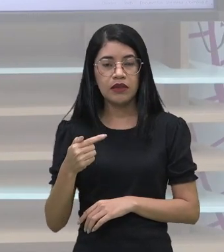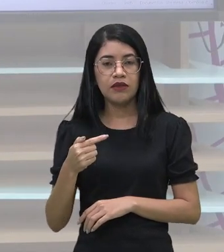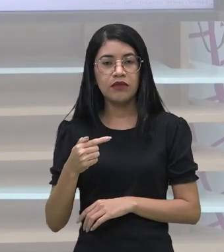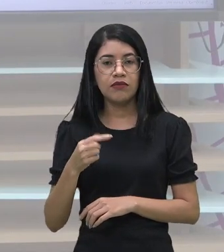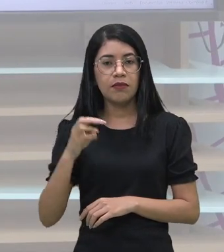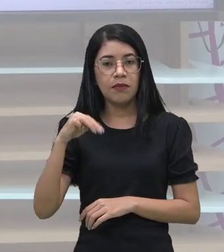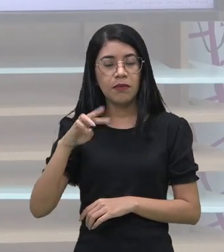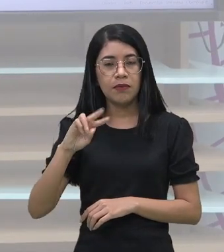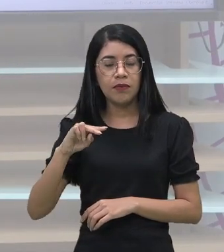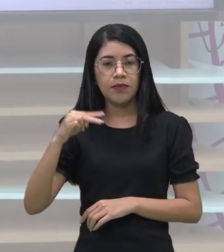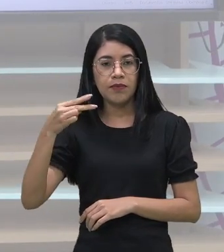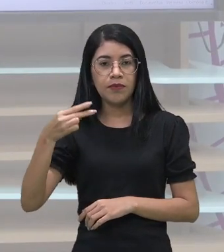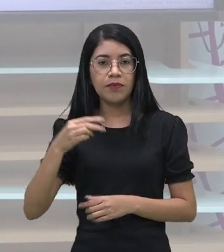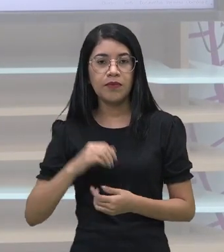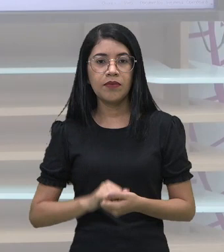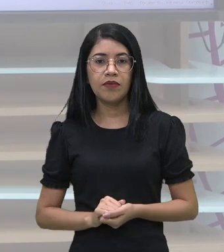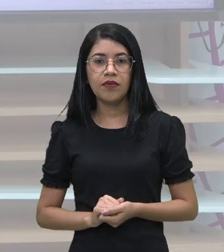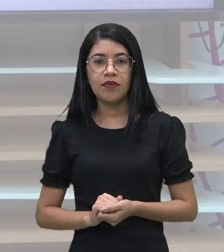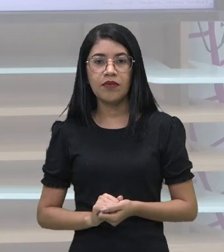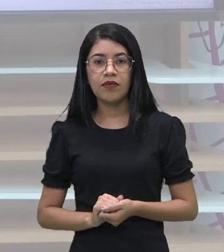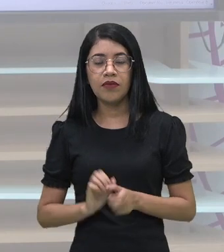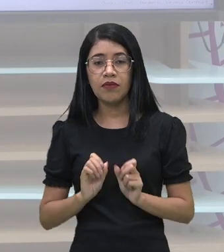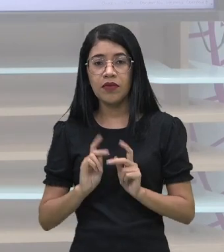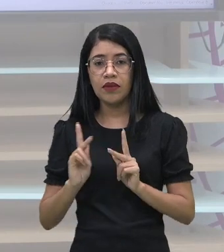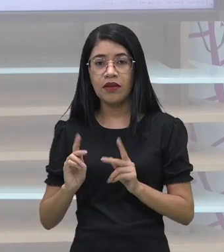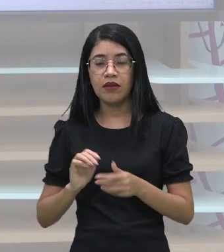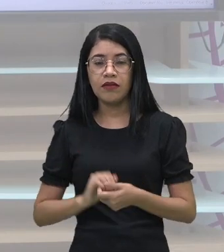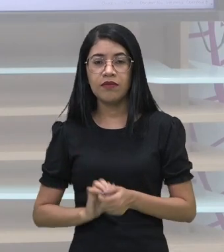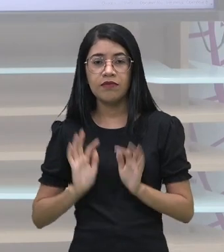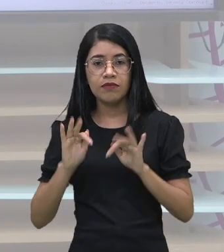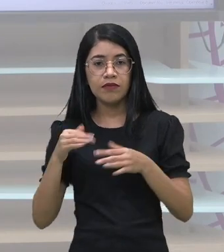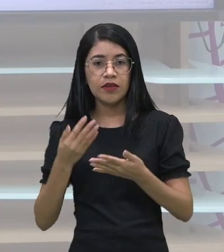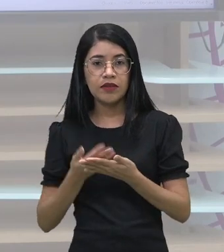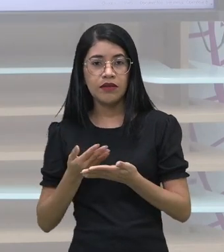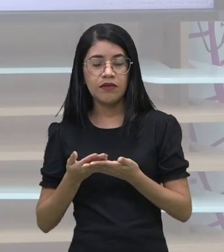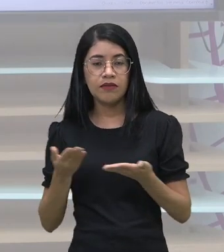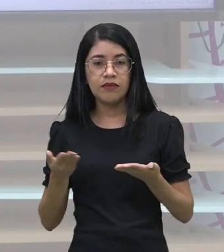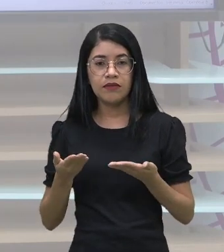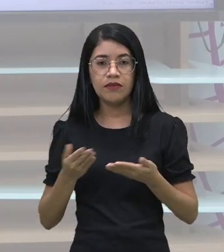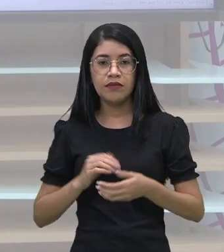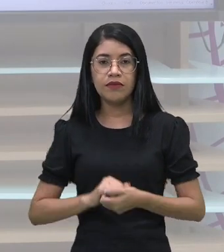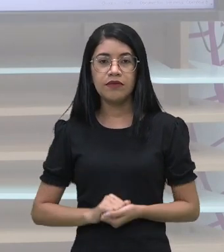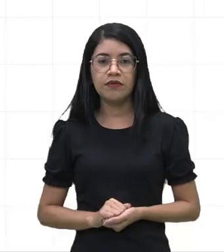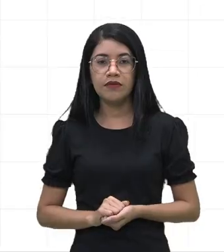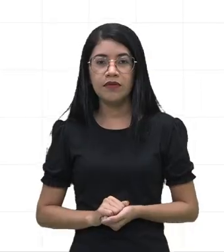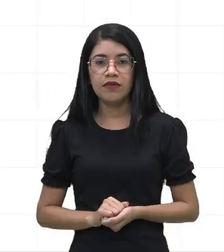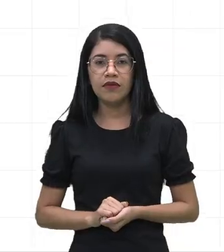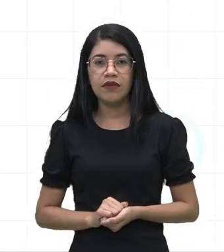50,27 metros quadrados. Muito bem, finalizamos a nossa aula por aqui.